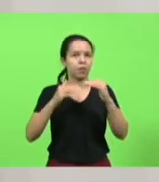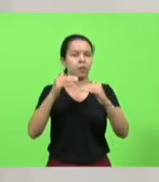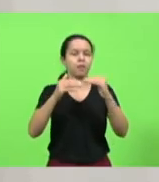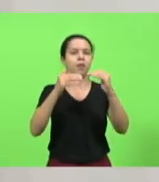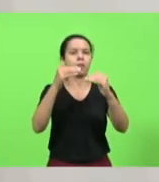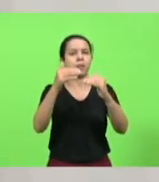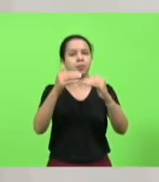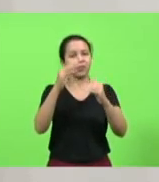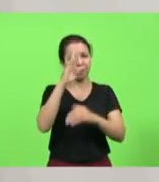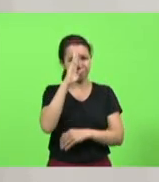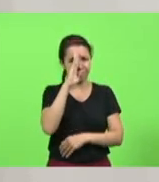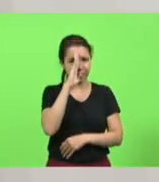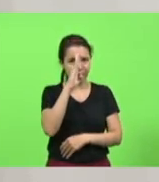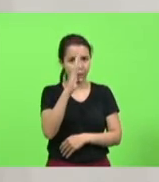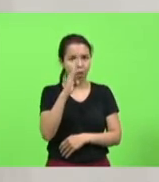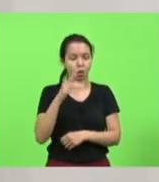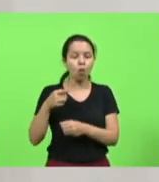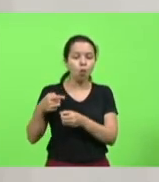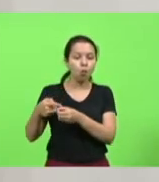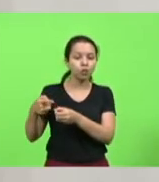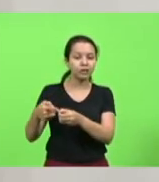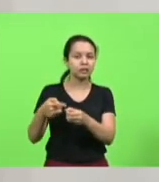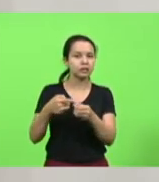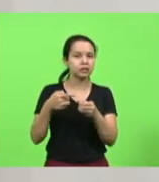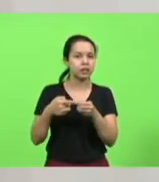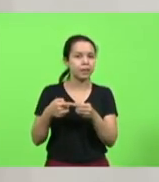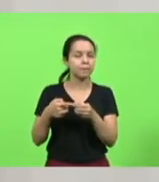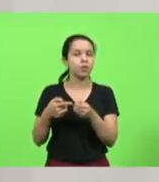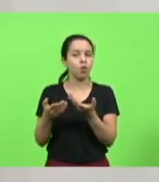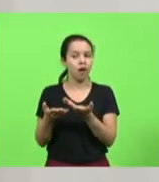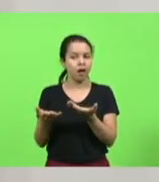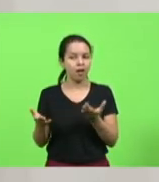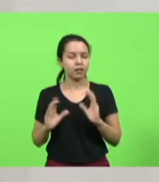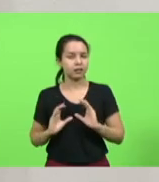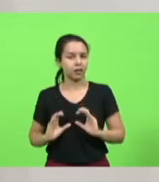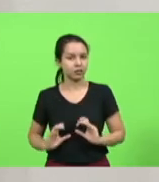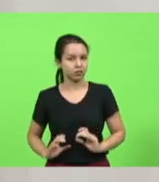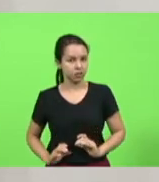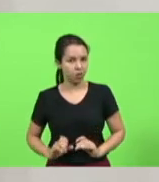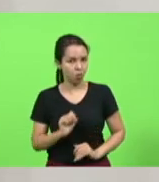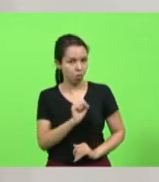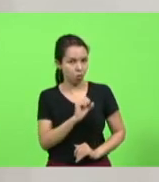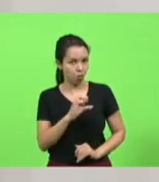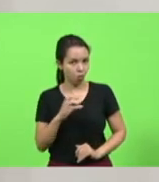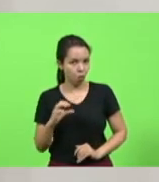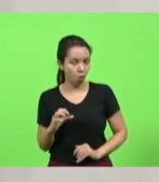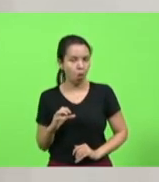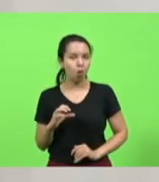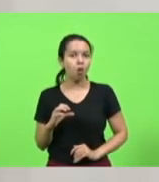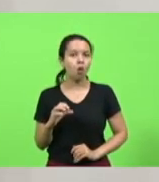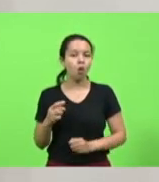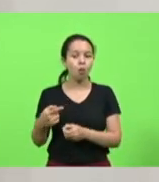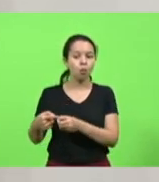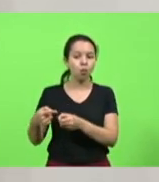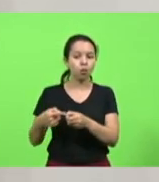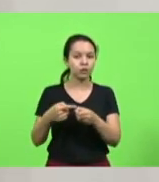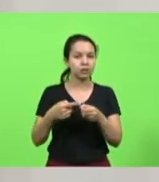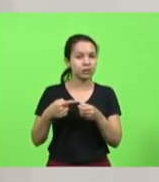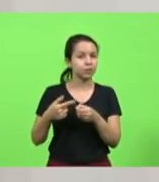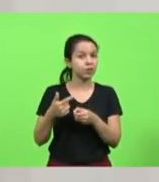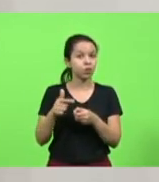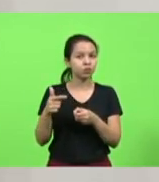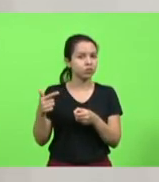aqueles municípios, para aqueles cidadãos catarinenses que residem em municípios que não têm PROCON no nosso estado de